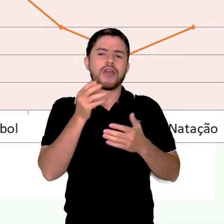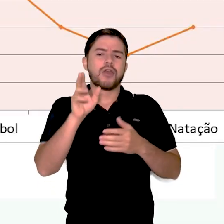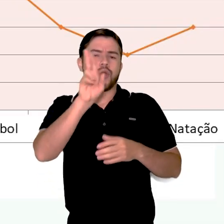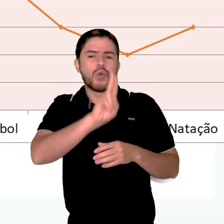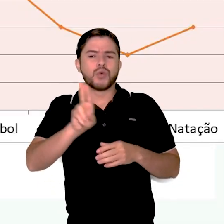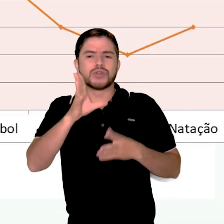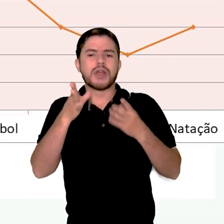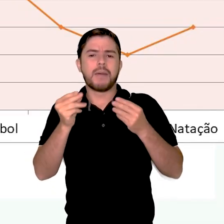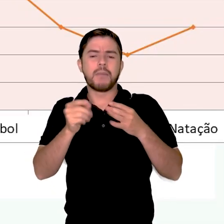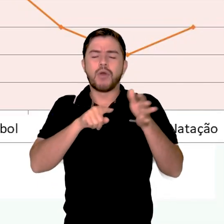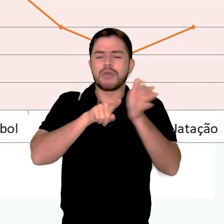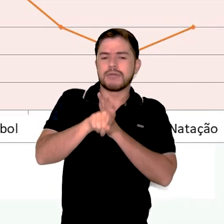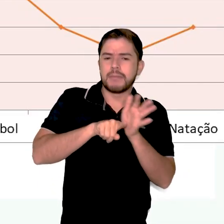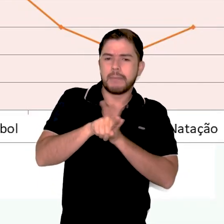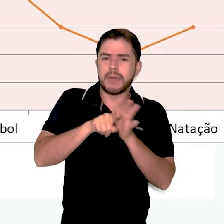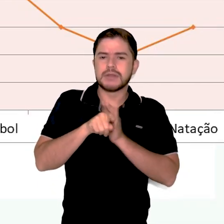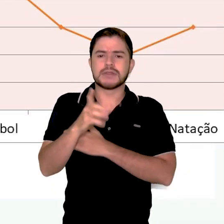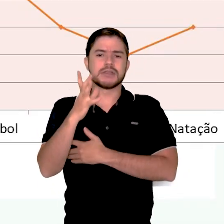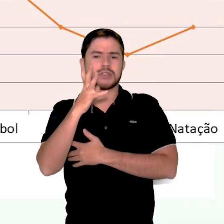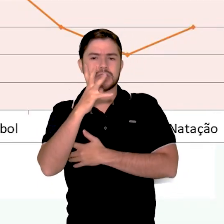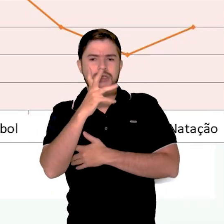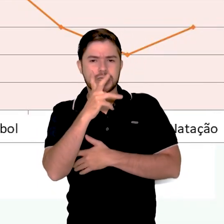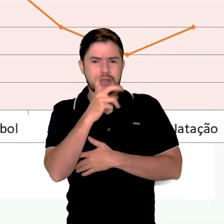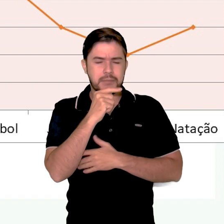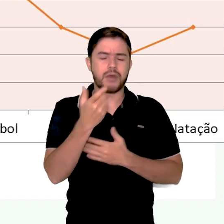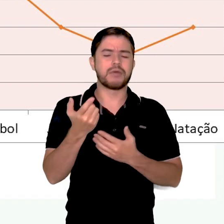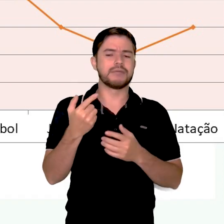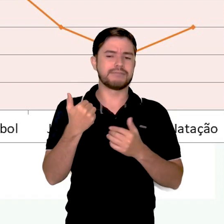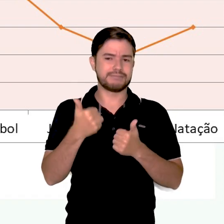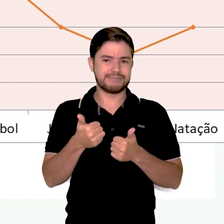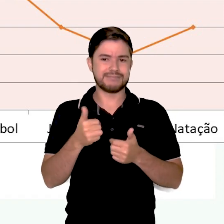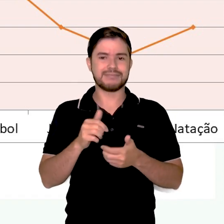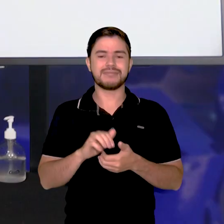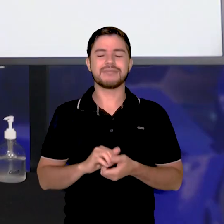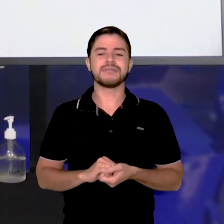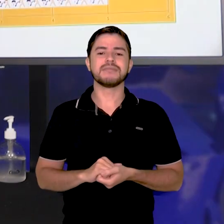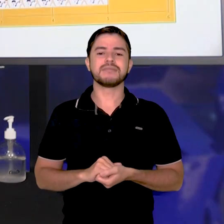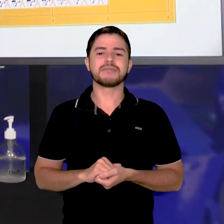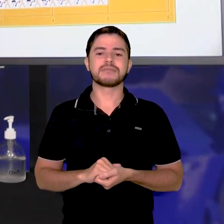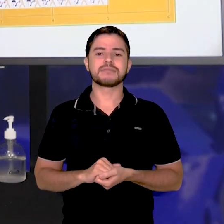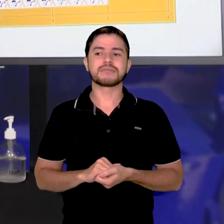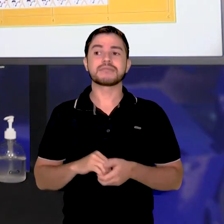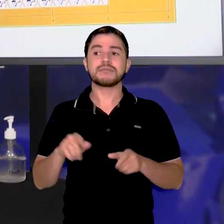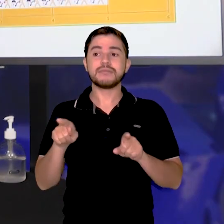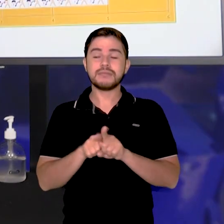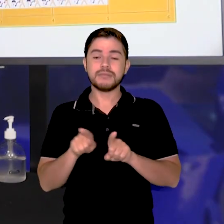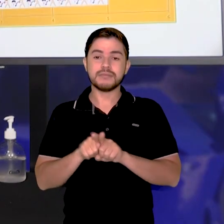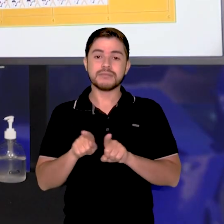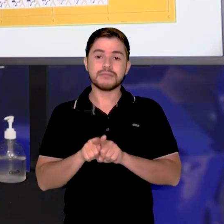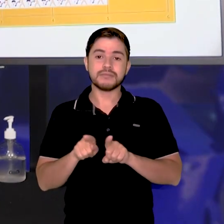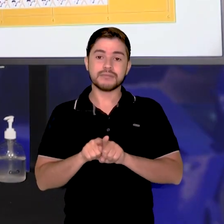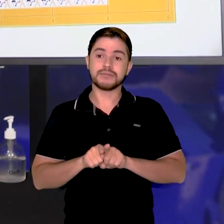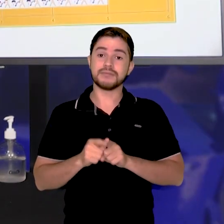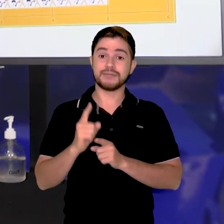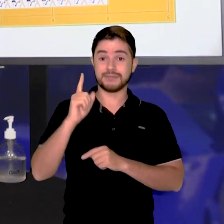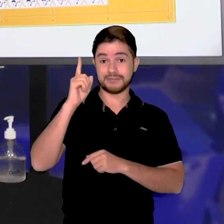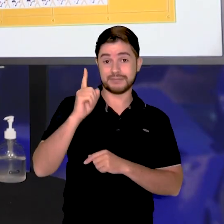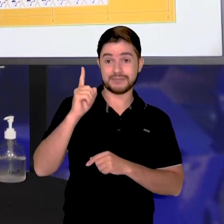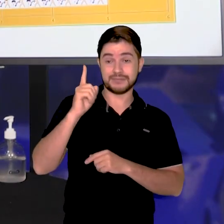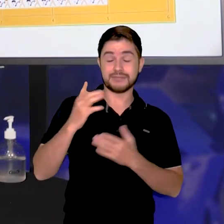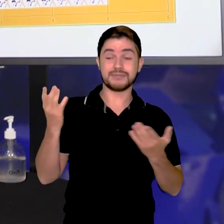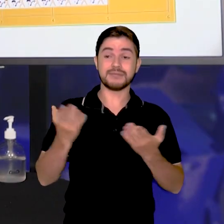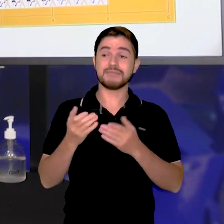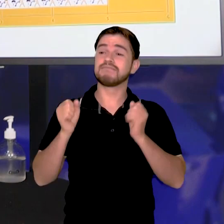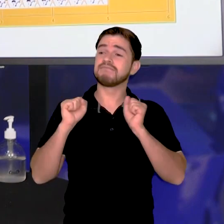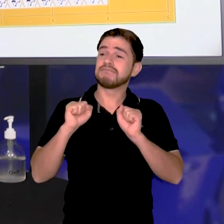tempo se determinada coisa aumentou ou diminuiu, como foi, tá ok? E o terceiro e último gráfico que eu trouxe para vocês,